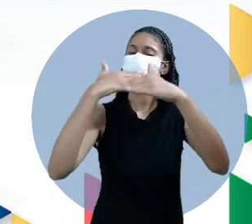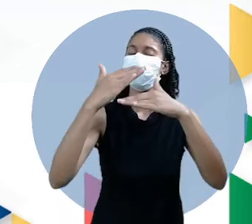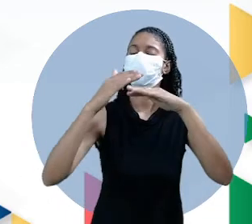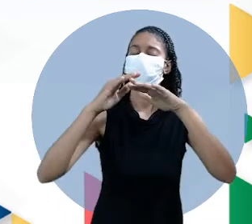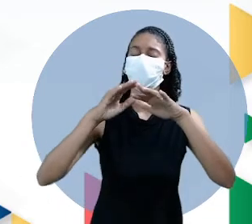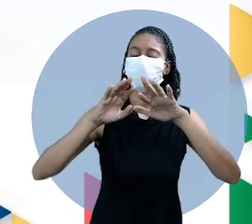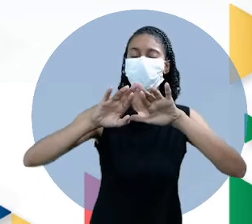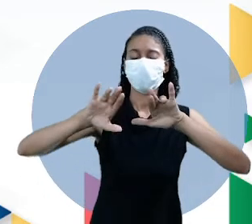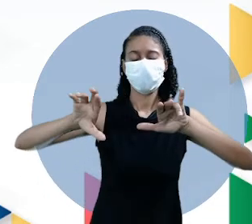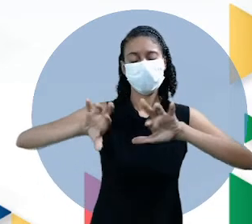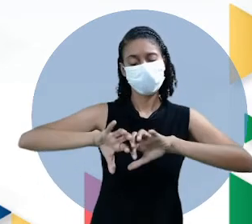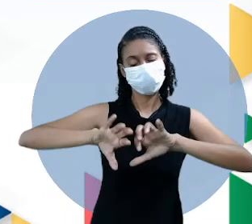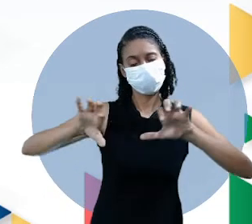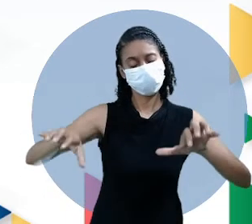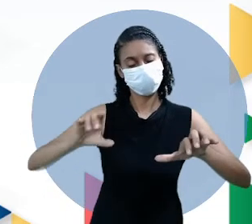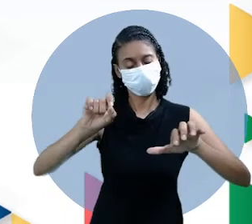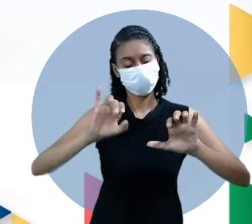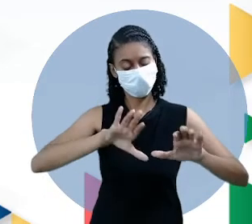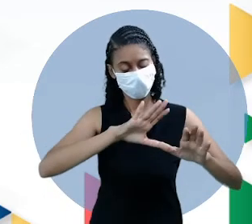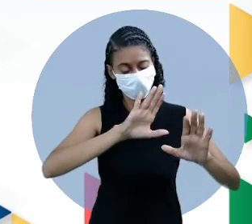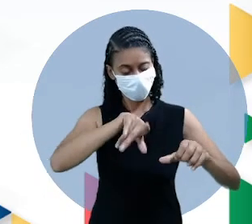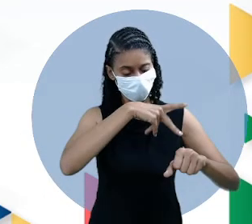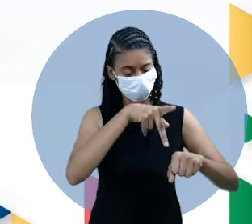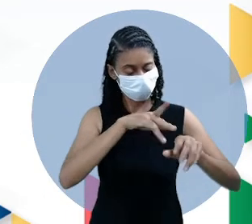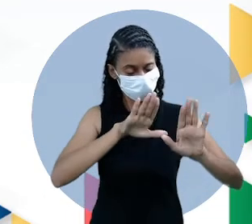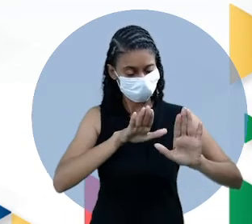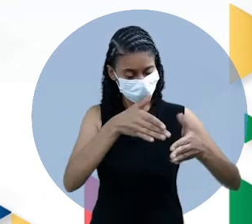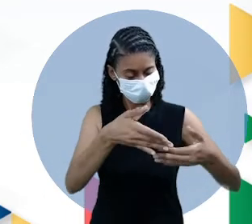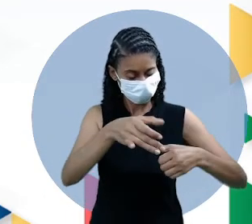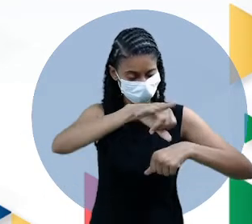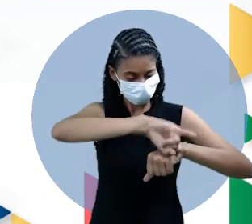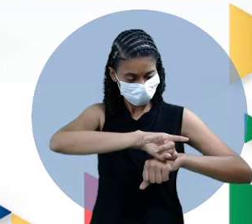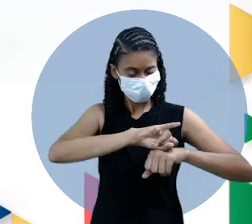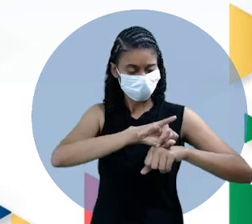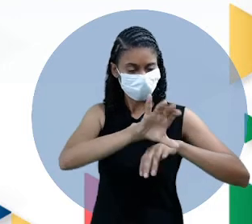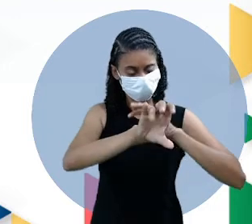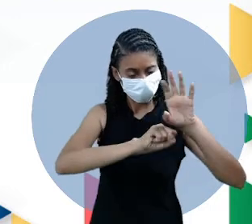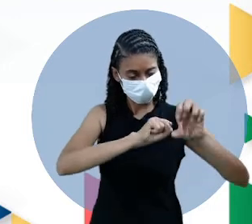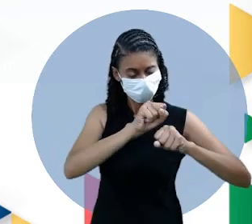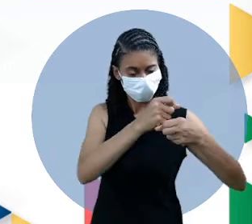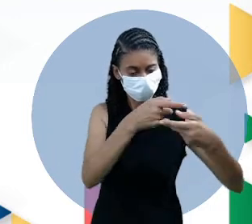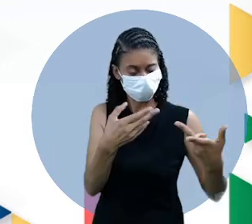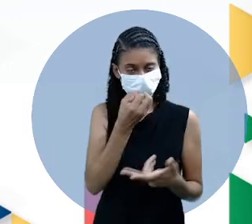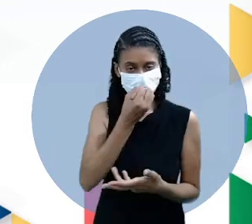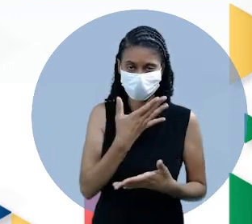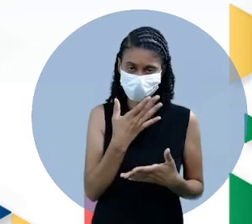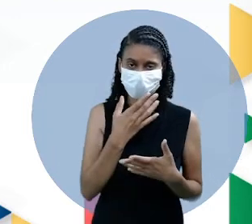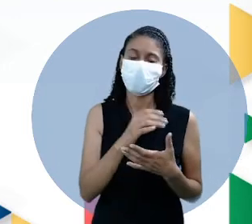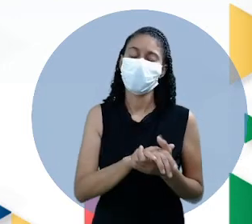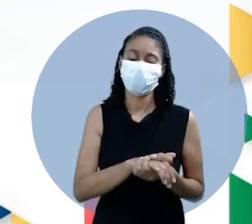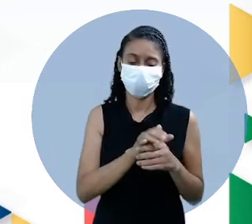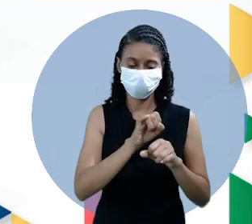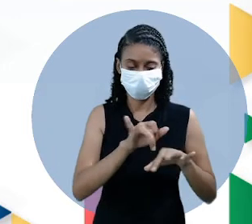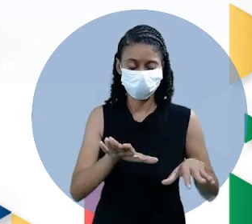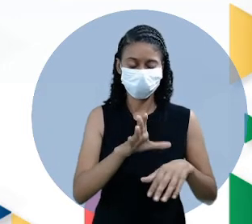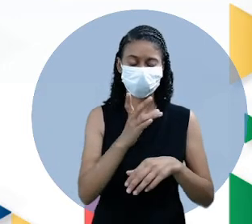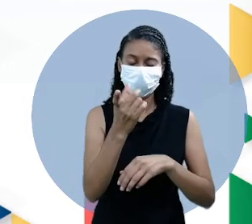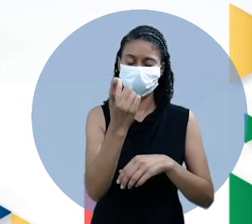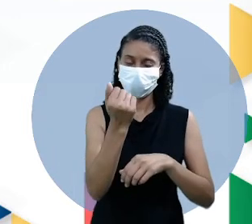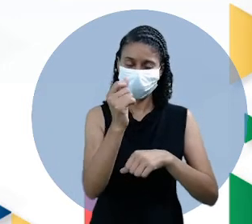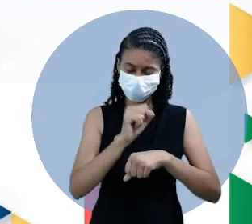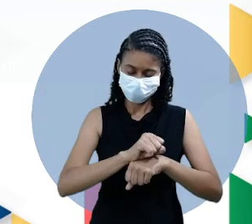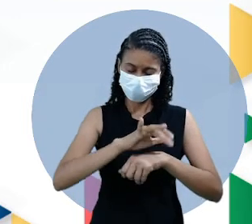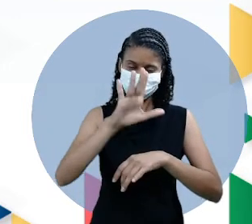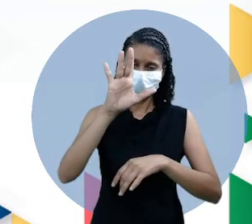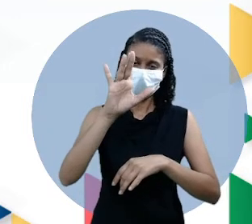relações capitalistas, né, os países centrais, né, que colhiam todos os benefícios, né, da expansão do capitalismo, e os